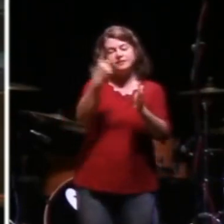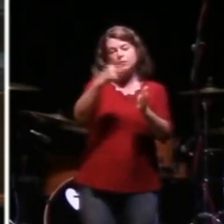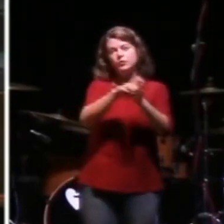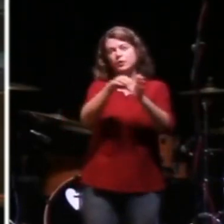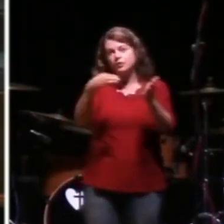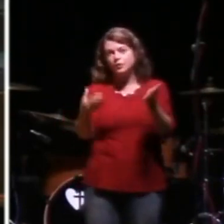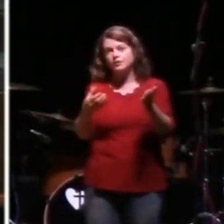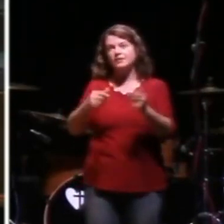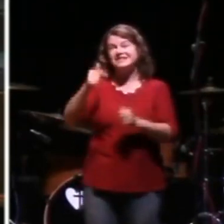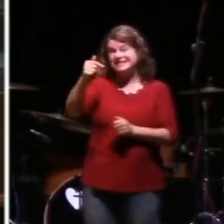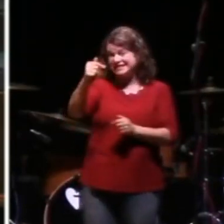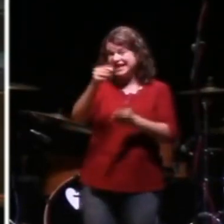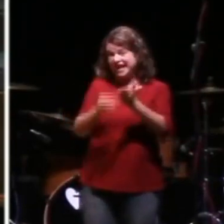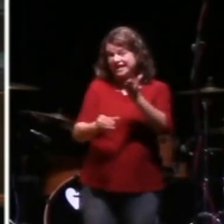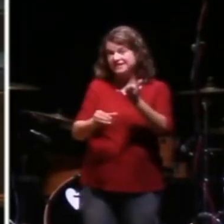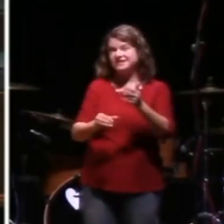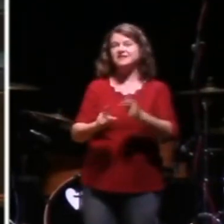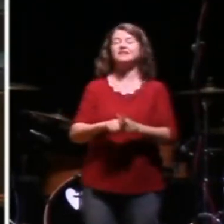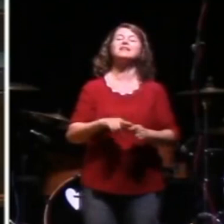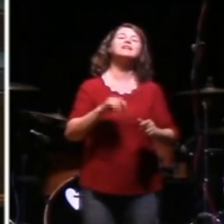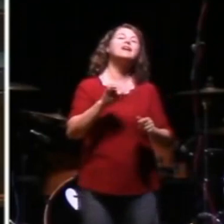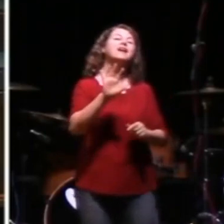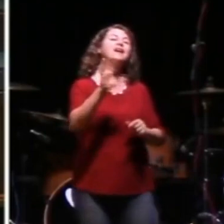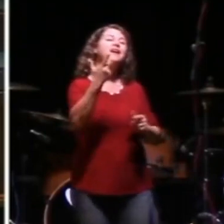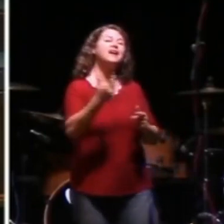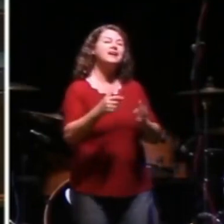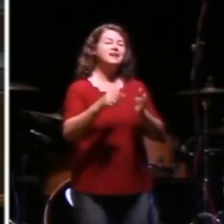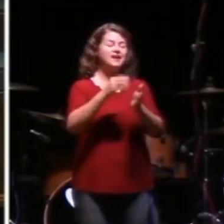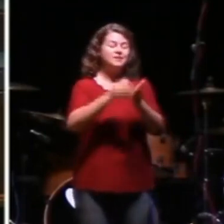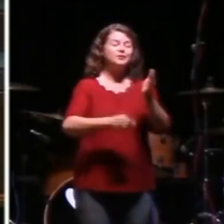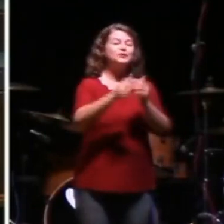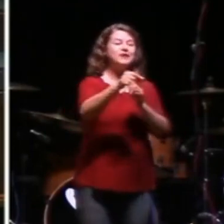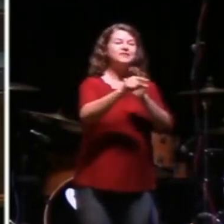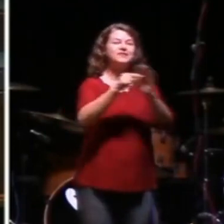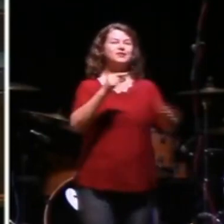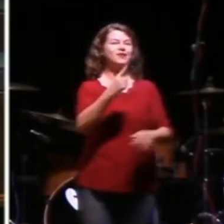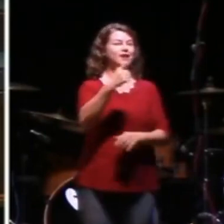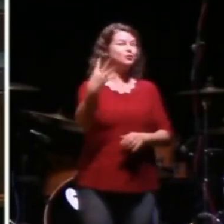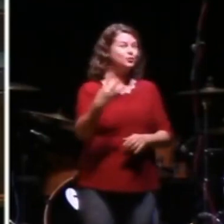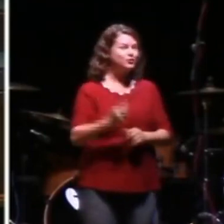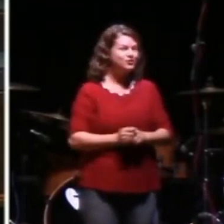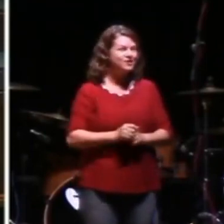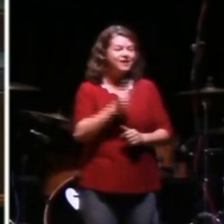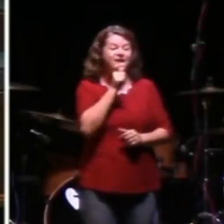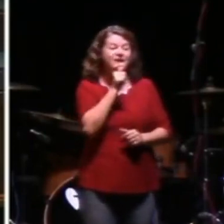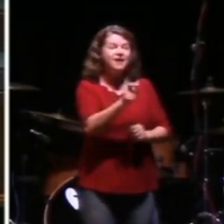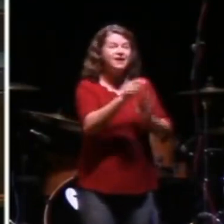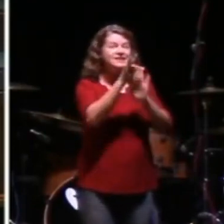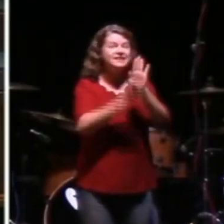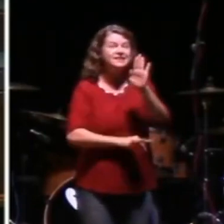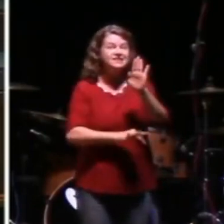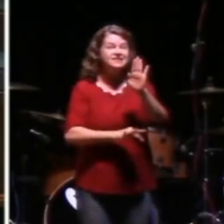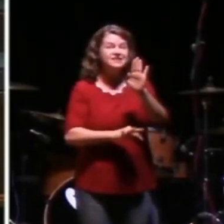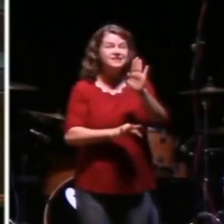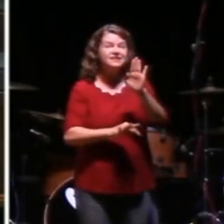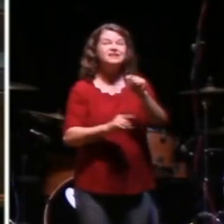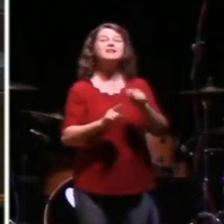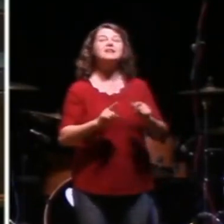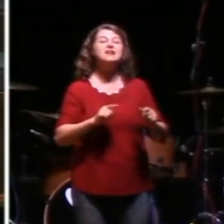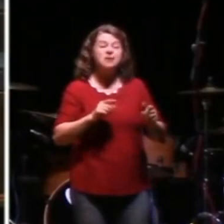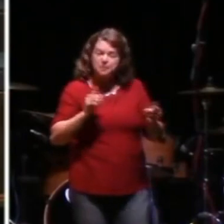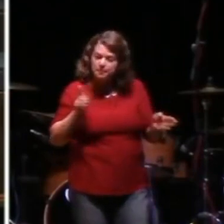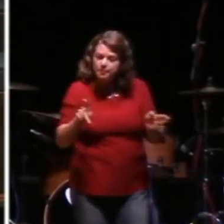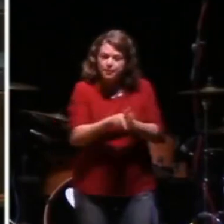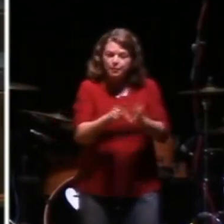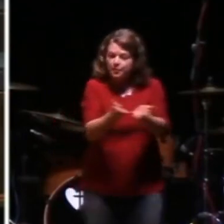e se o meu povo que se chama pelo meu nome isso é para ir para o céu para crente é gente que é chamado de cristão é